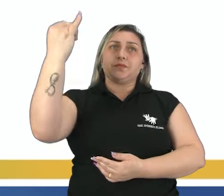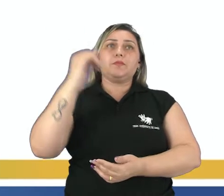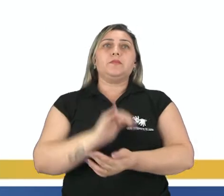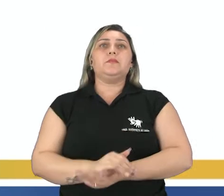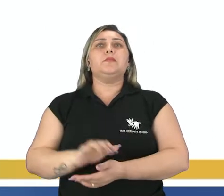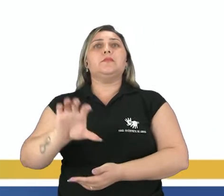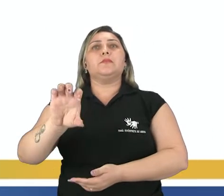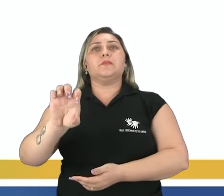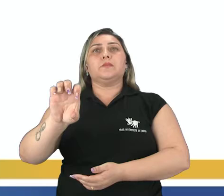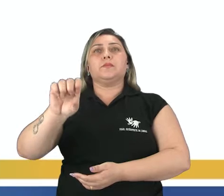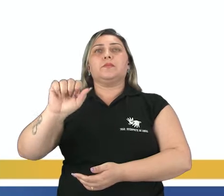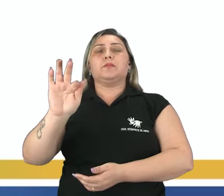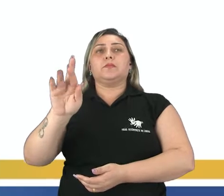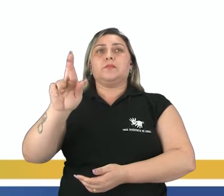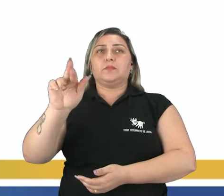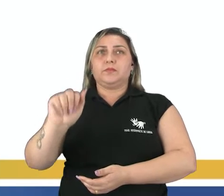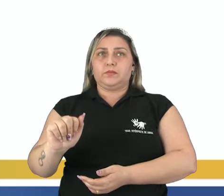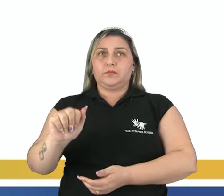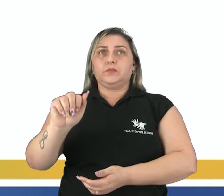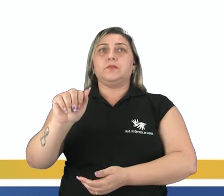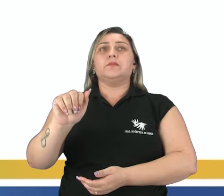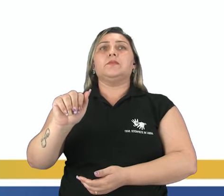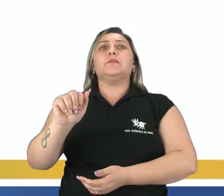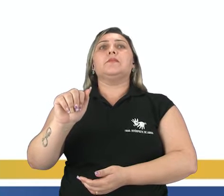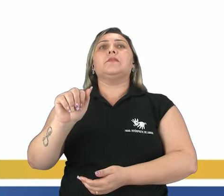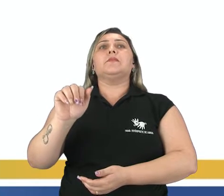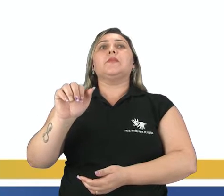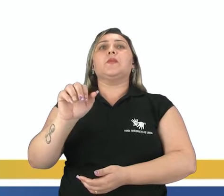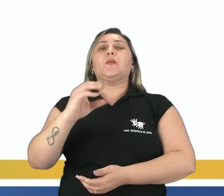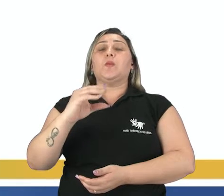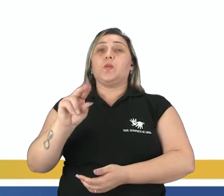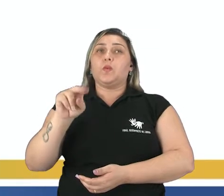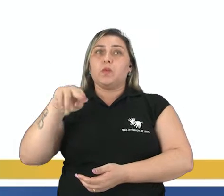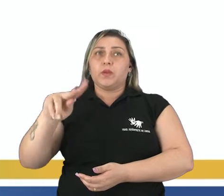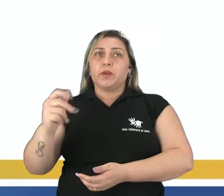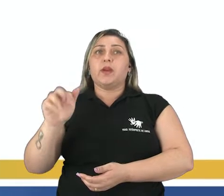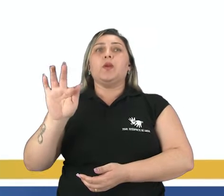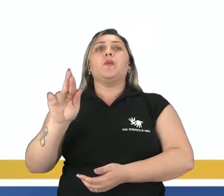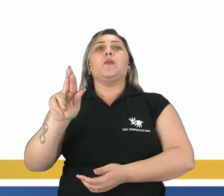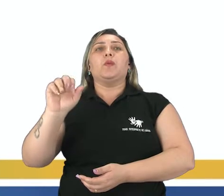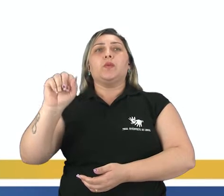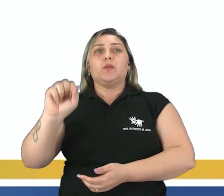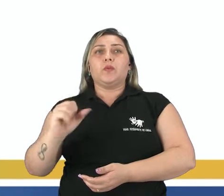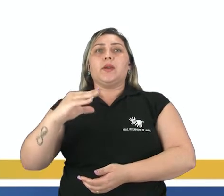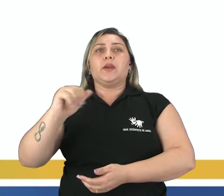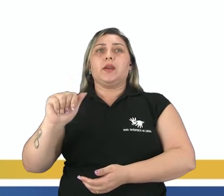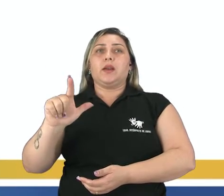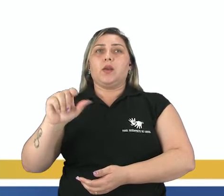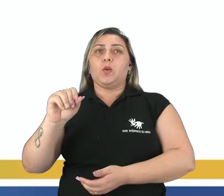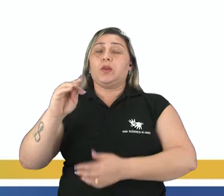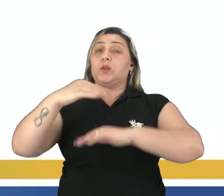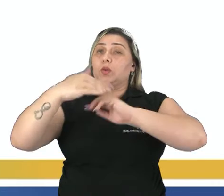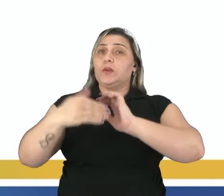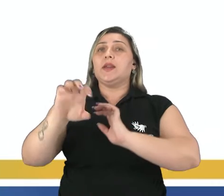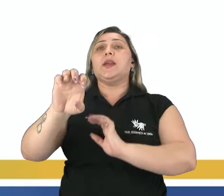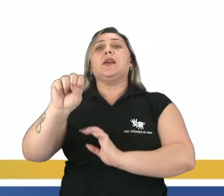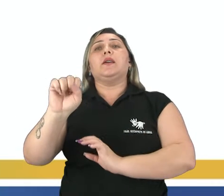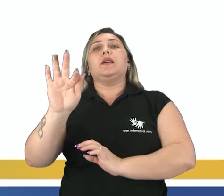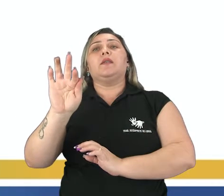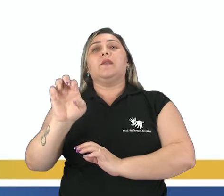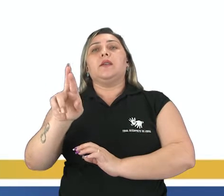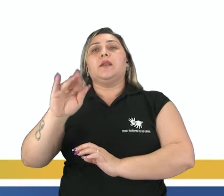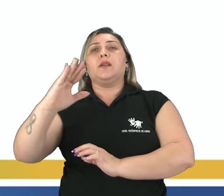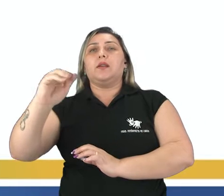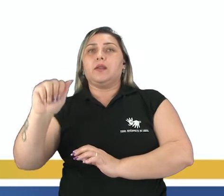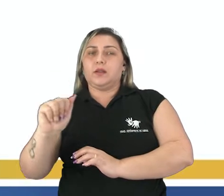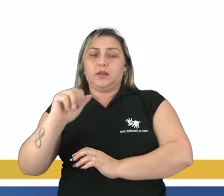esfera é a superfície esférica, o cunho esférica, o fuso esférico e a calota esférica.